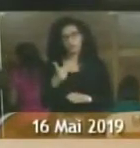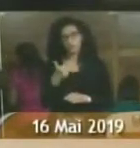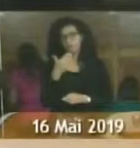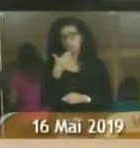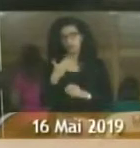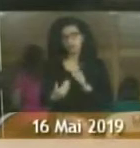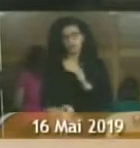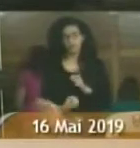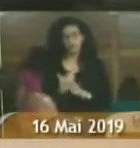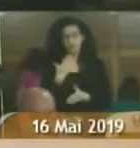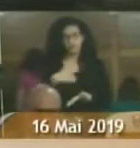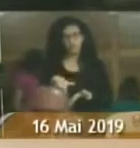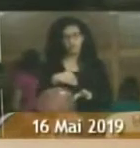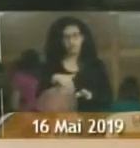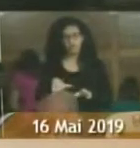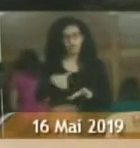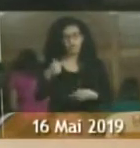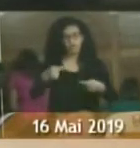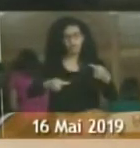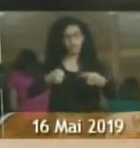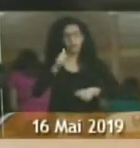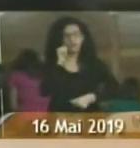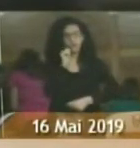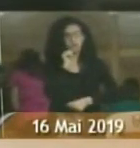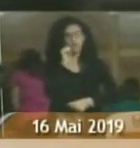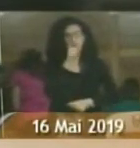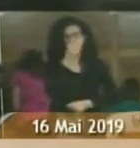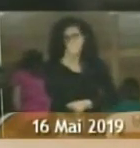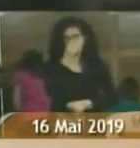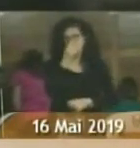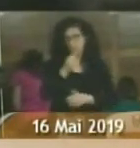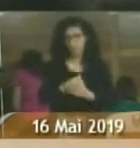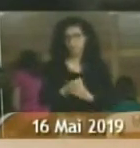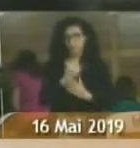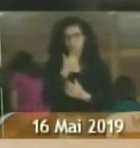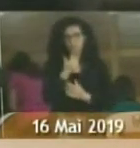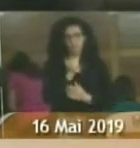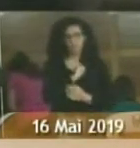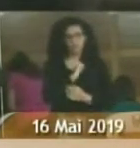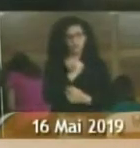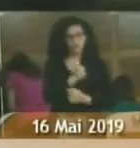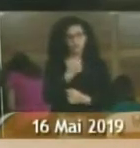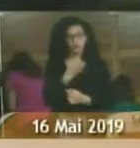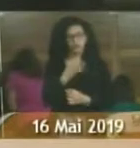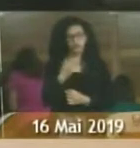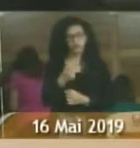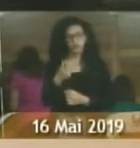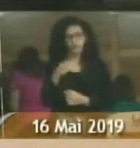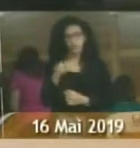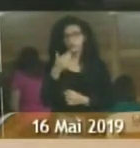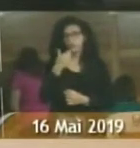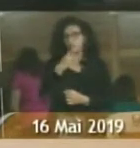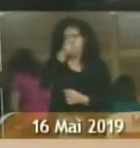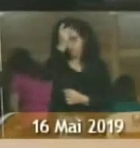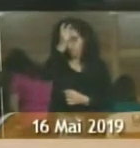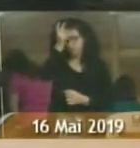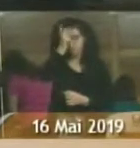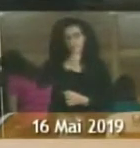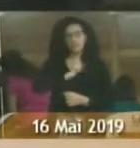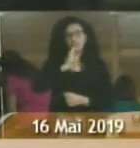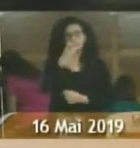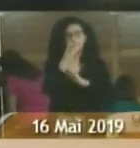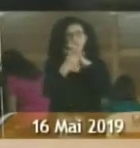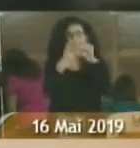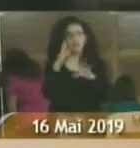criação da Secretaria Municipal de Políticas para Mulheres em nosso município. Indicação número 1319, indicando ao prefeito municipal a colocação de 3